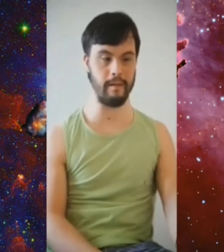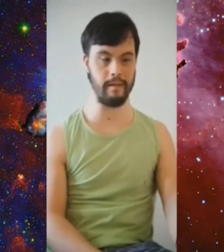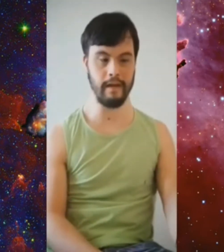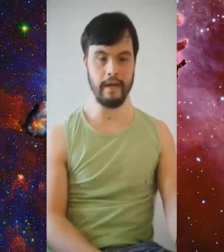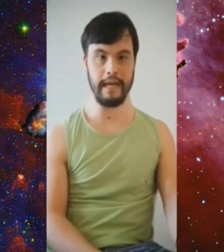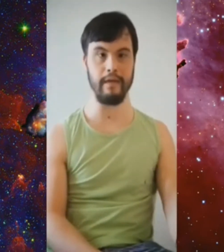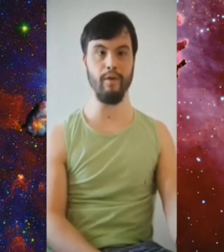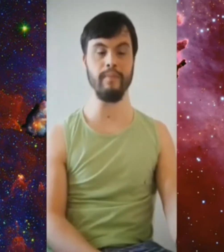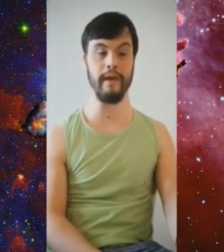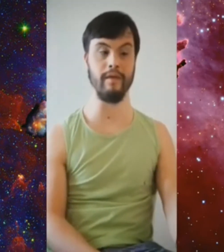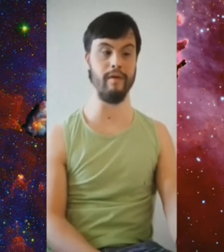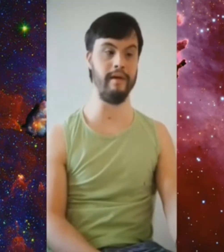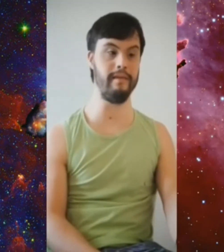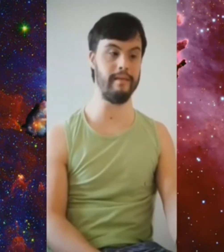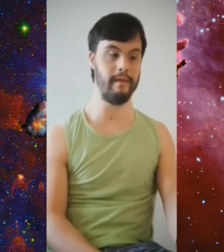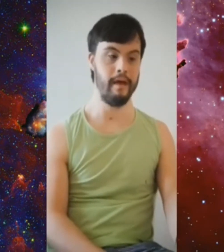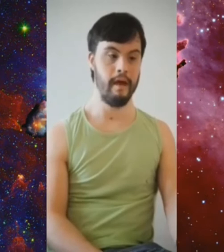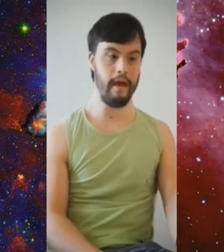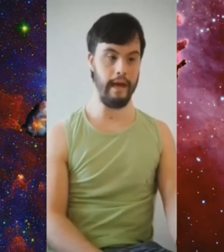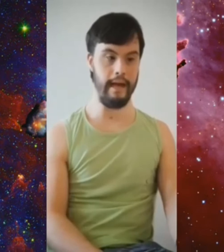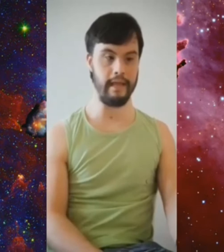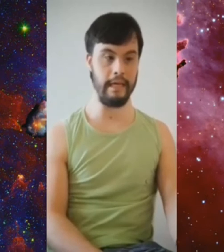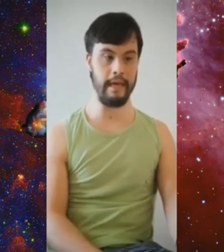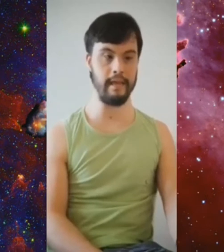que tem duas pessoas,